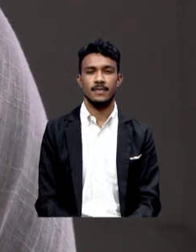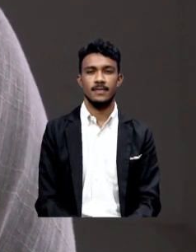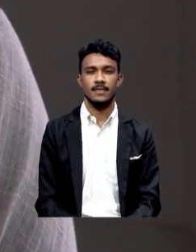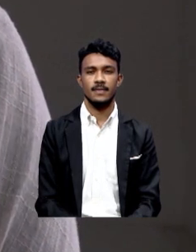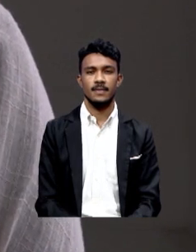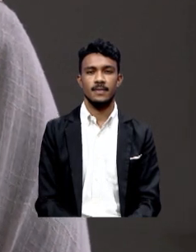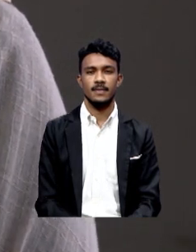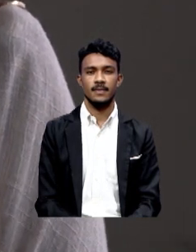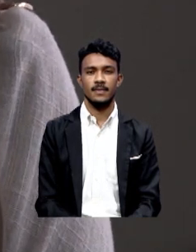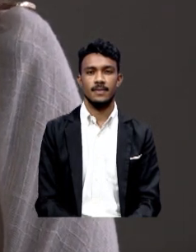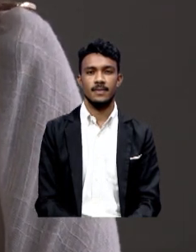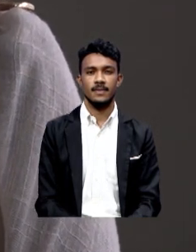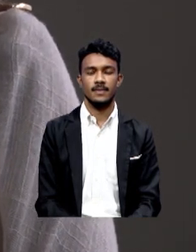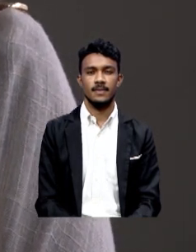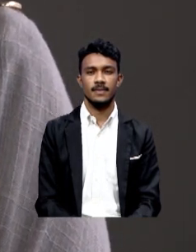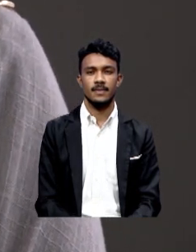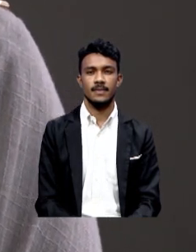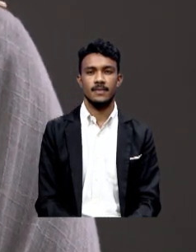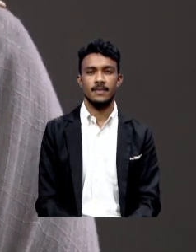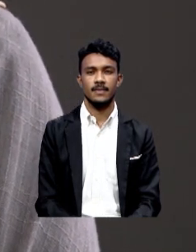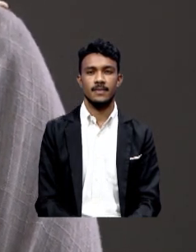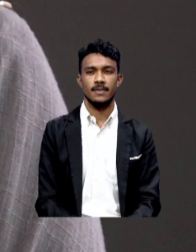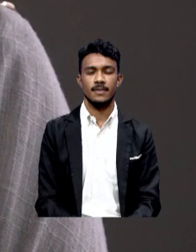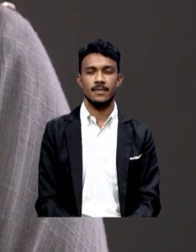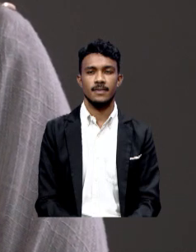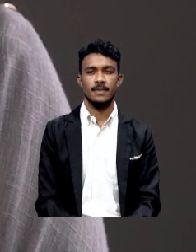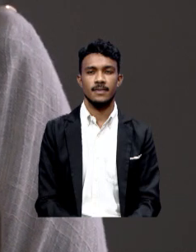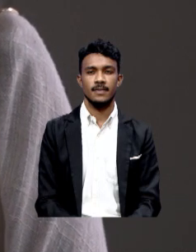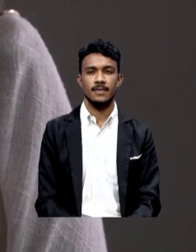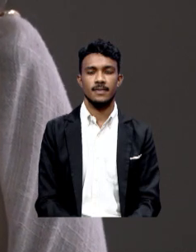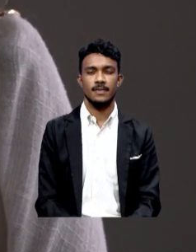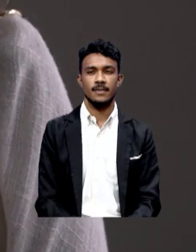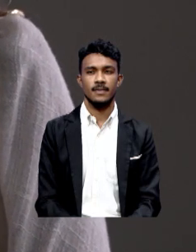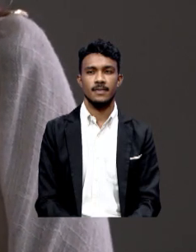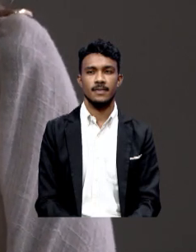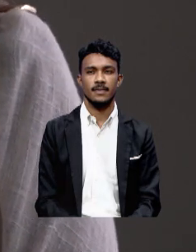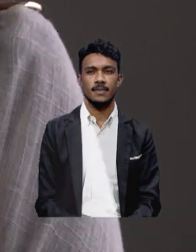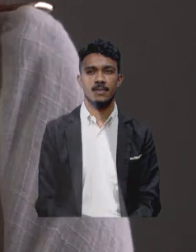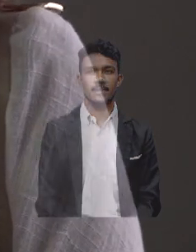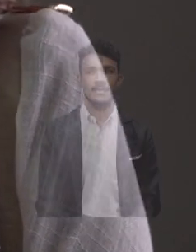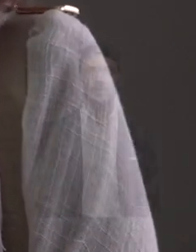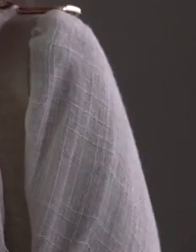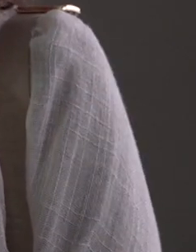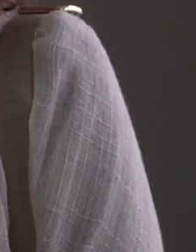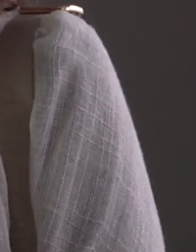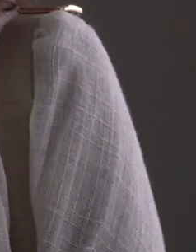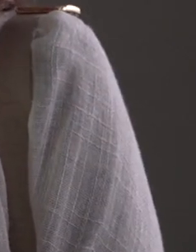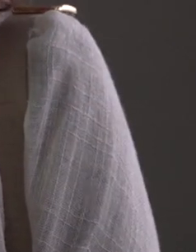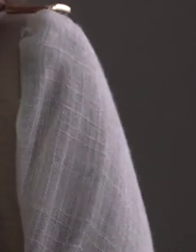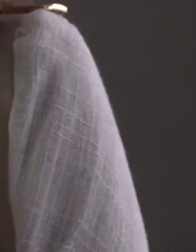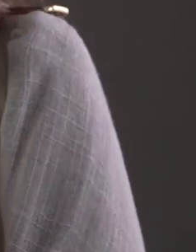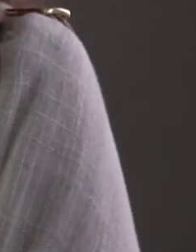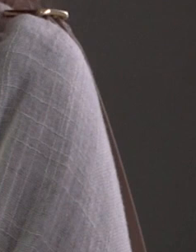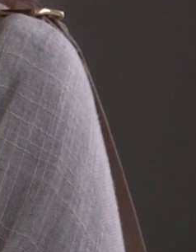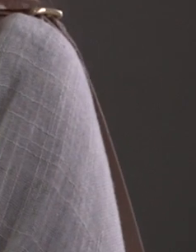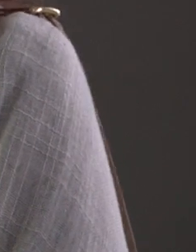diferentes, ambos relacionados com a língua portuguesa, e portanto quis não só fazer uma visita de cortesia, mas também recolher a